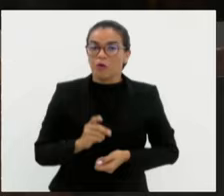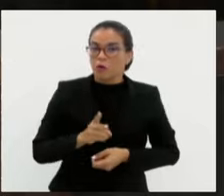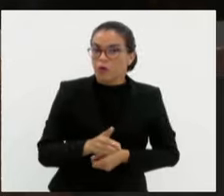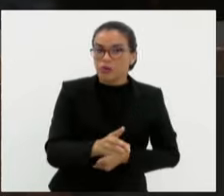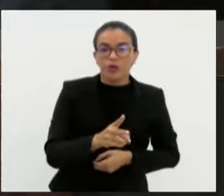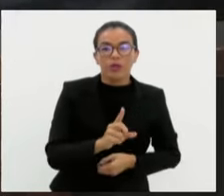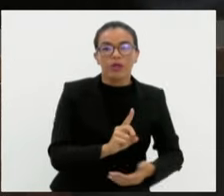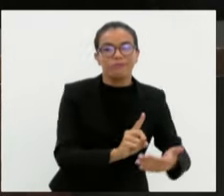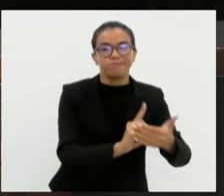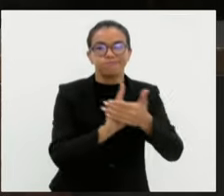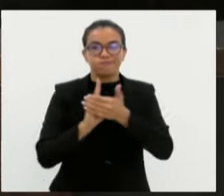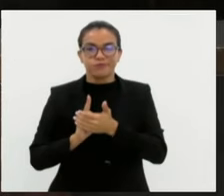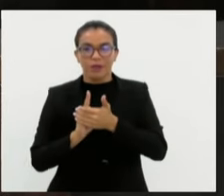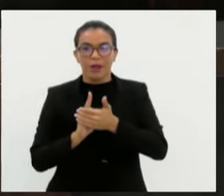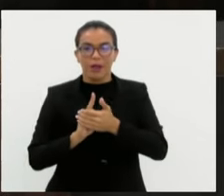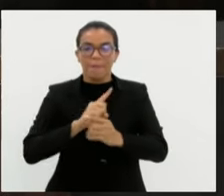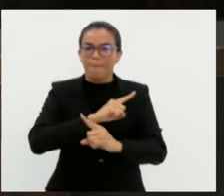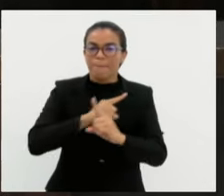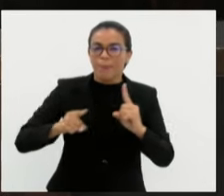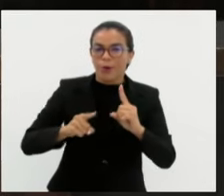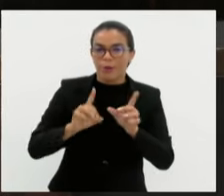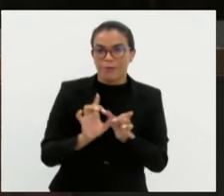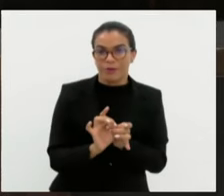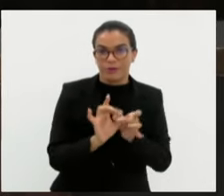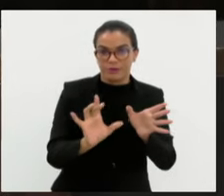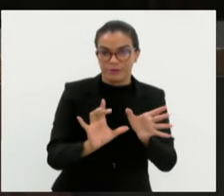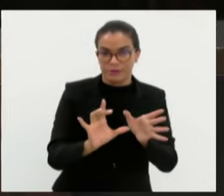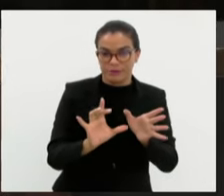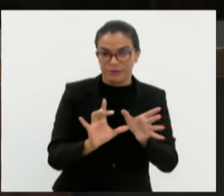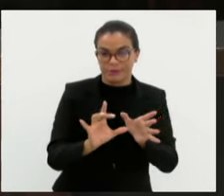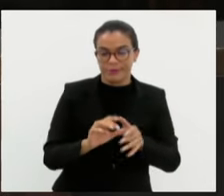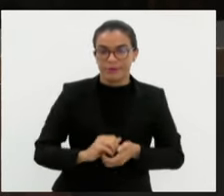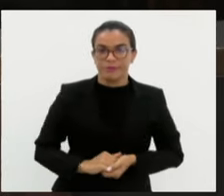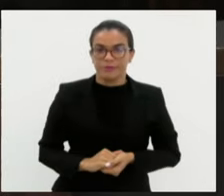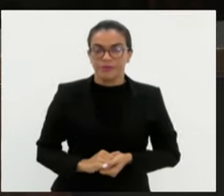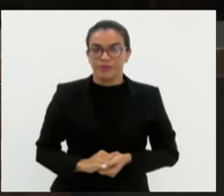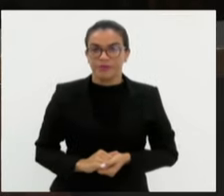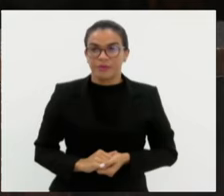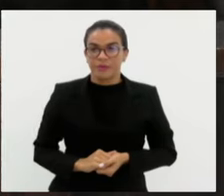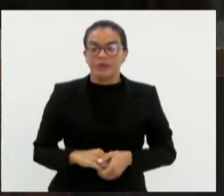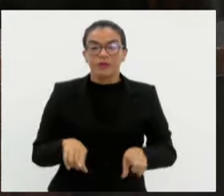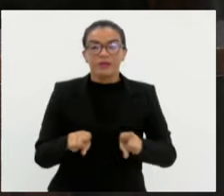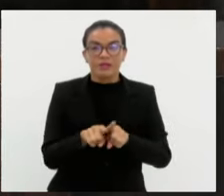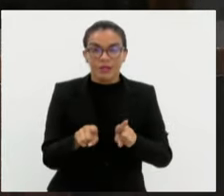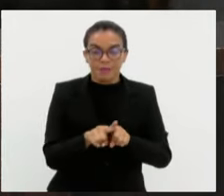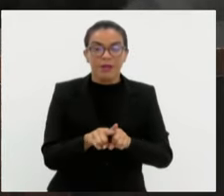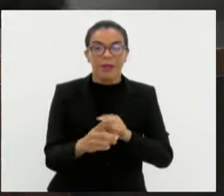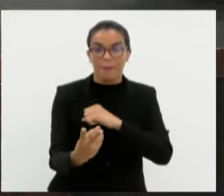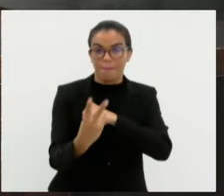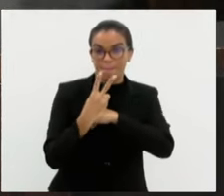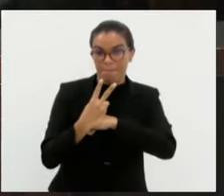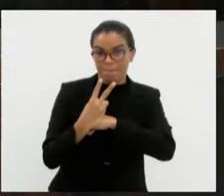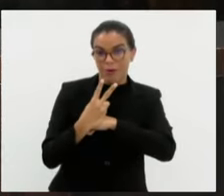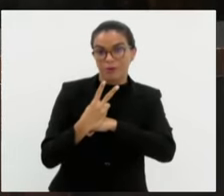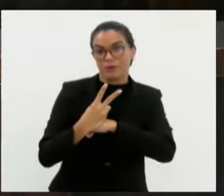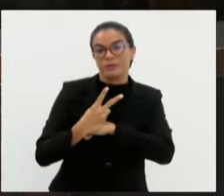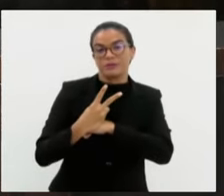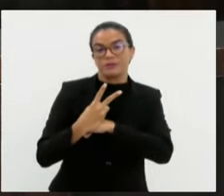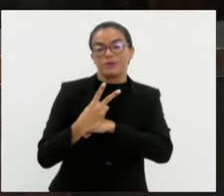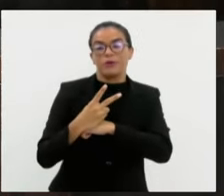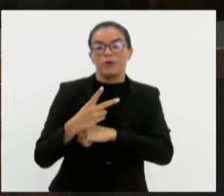privado de sua liberdade. Em síntese, a imunidade parlamentar é